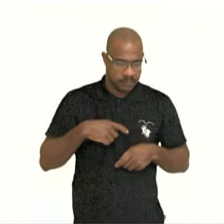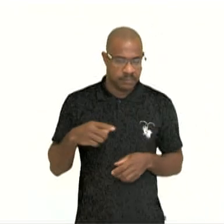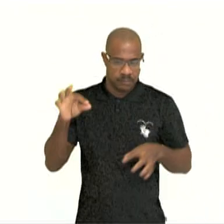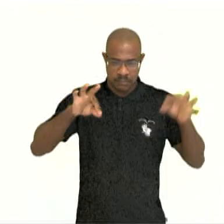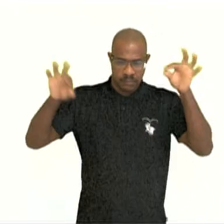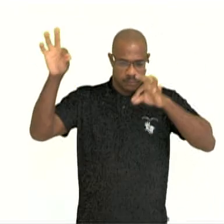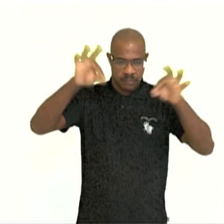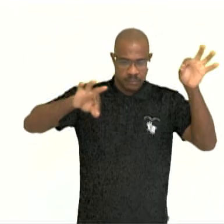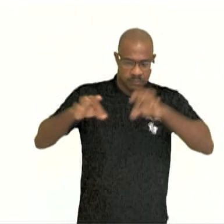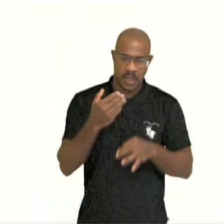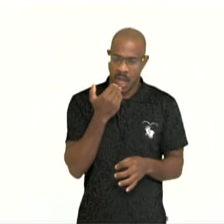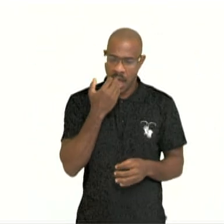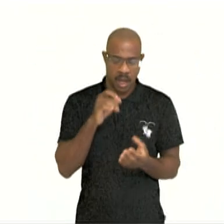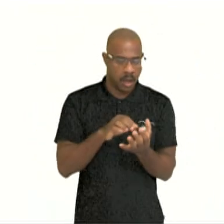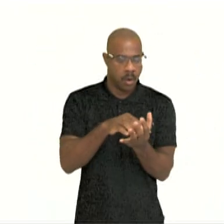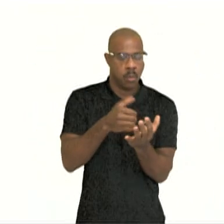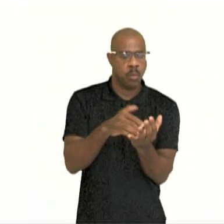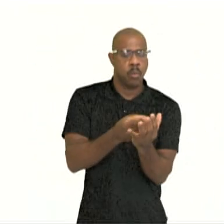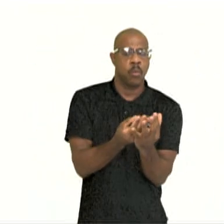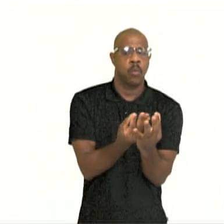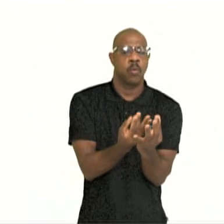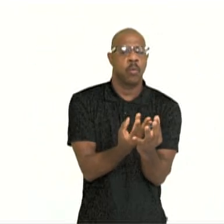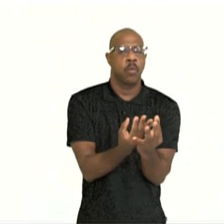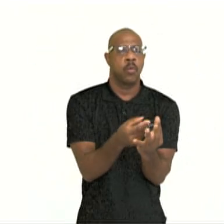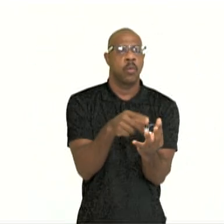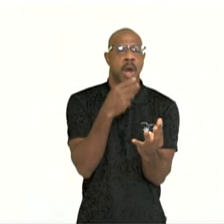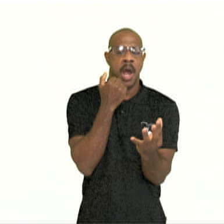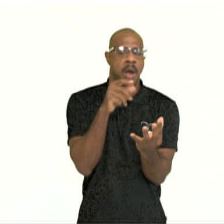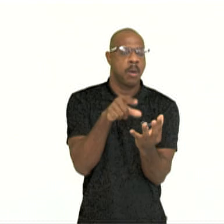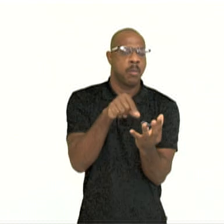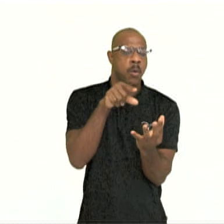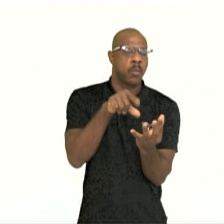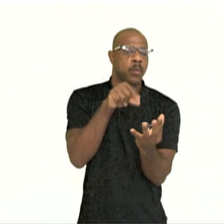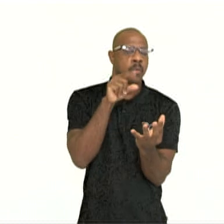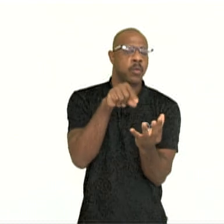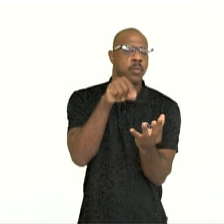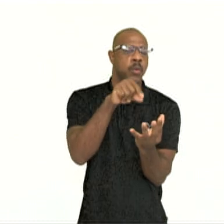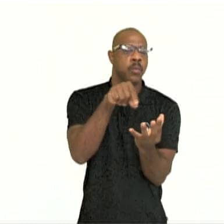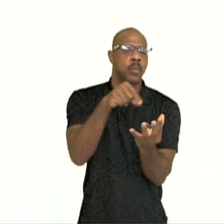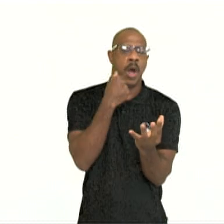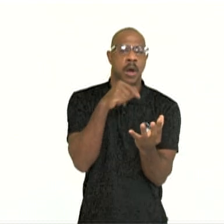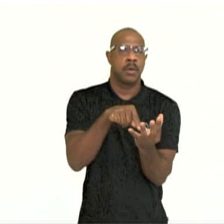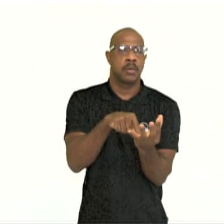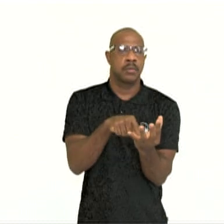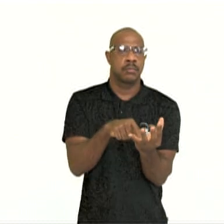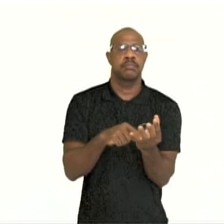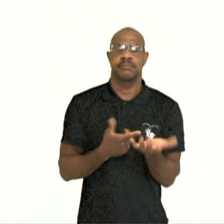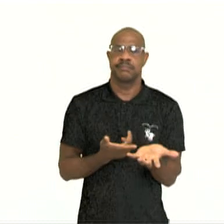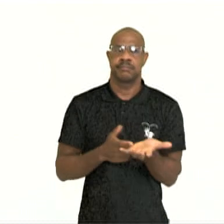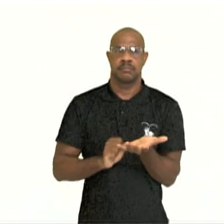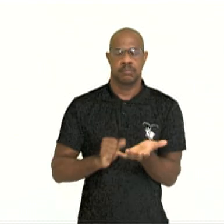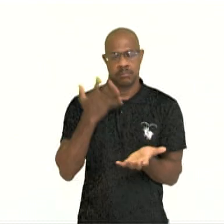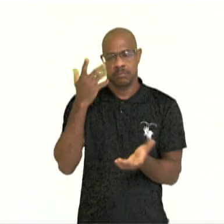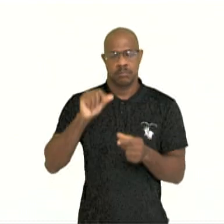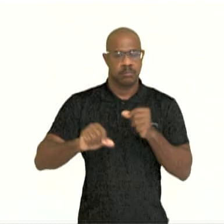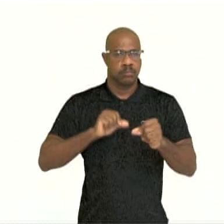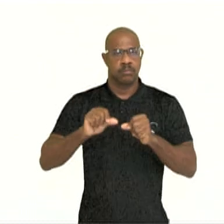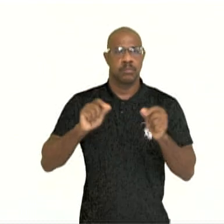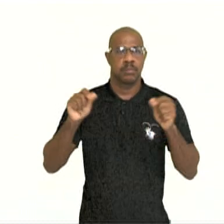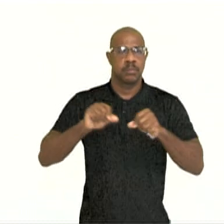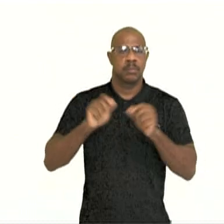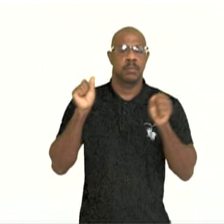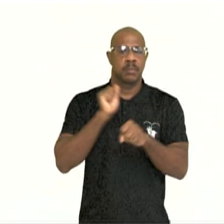insetos que se alimentavam do prótalo dessa planta. Como consequência imediata dessa ação,